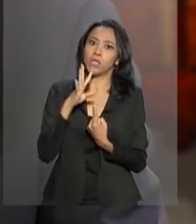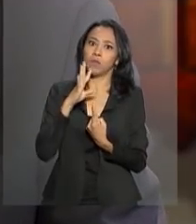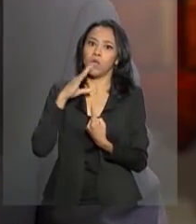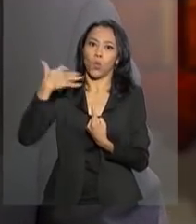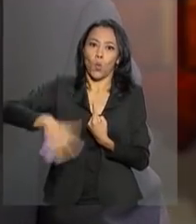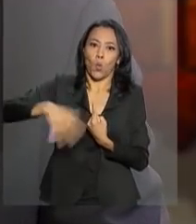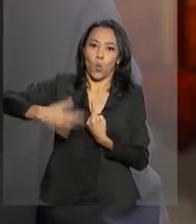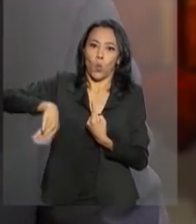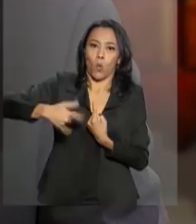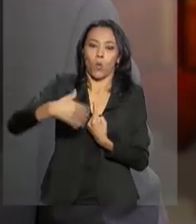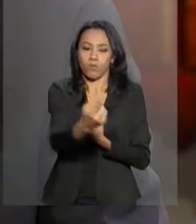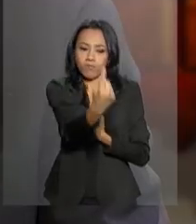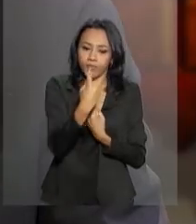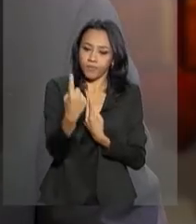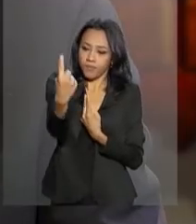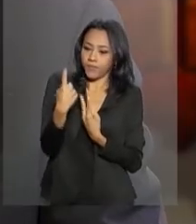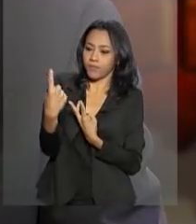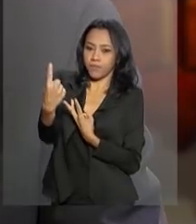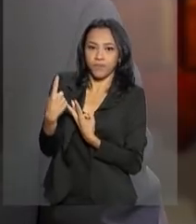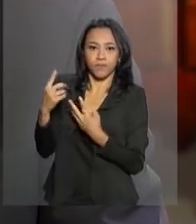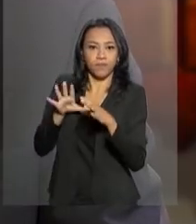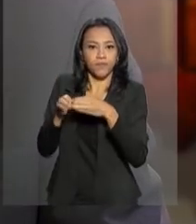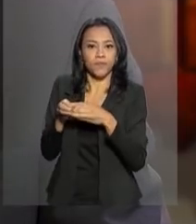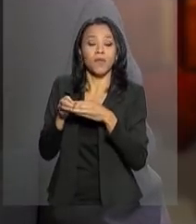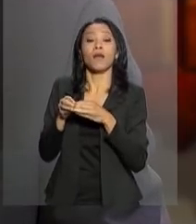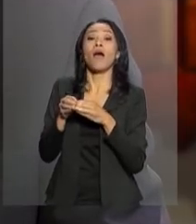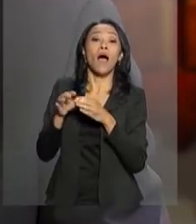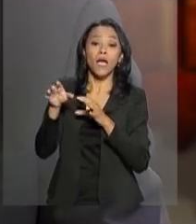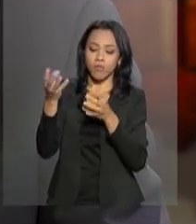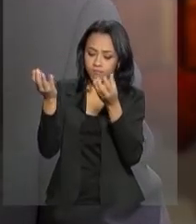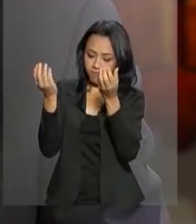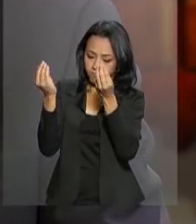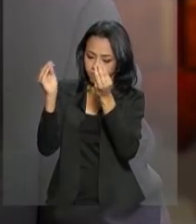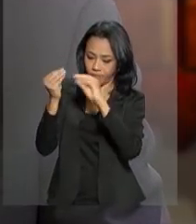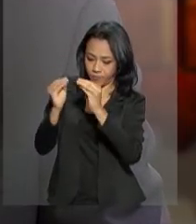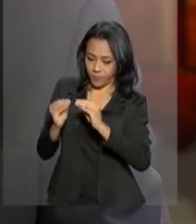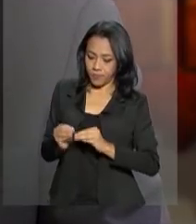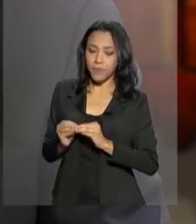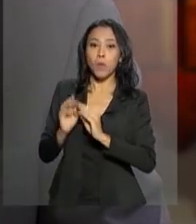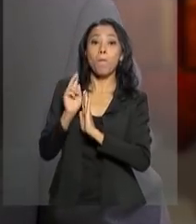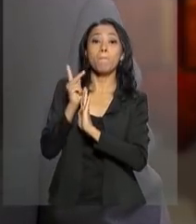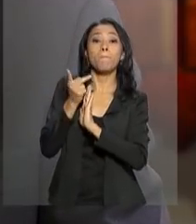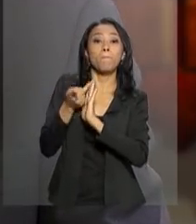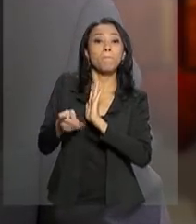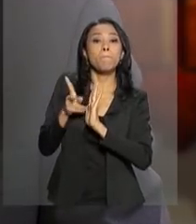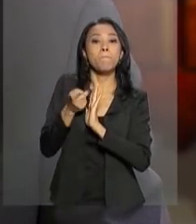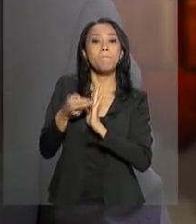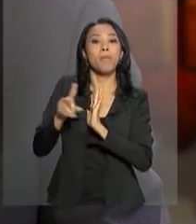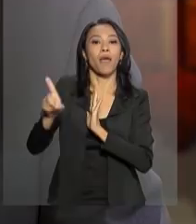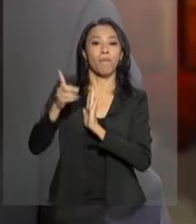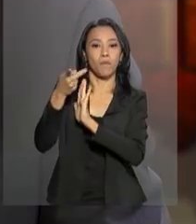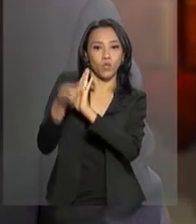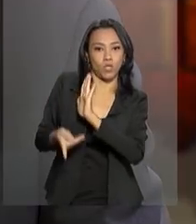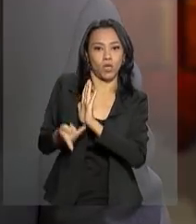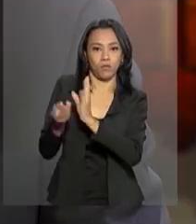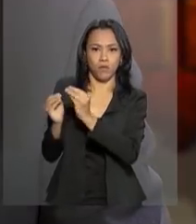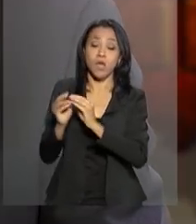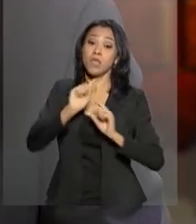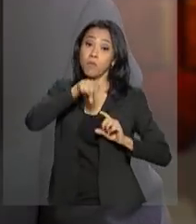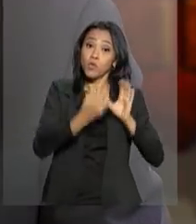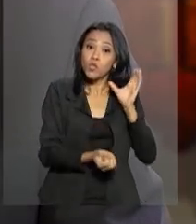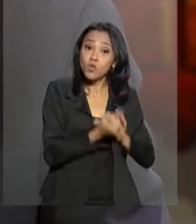e intelectual, pré-redigiram um projeto. Mas quando a Constituinte foi